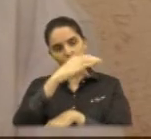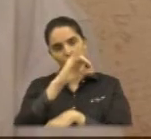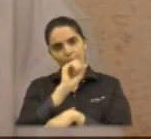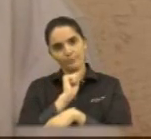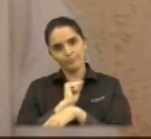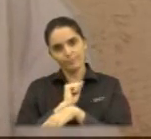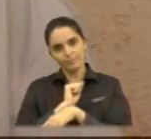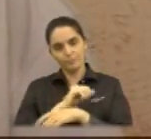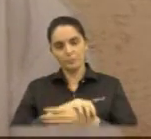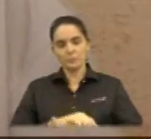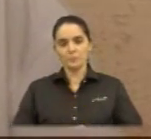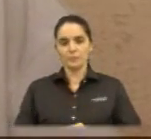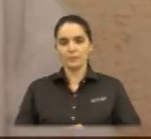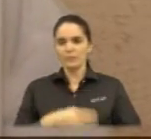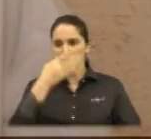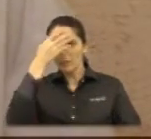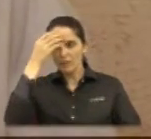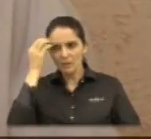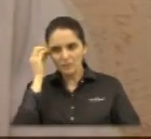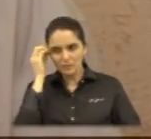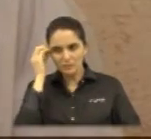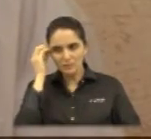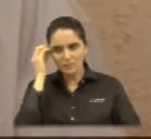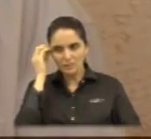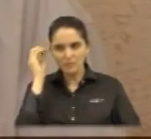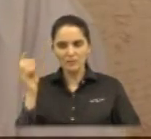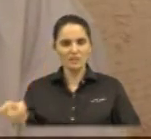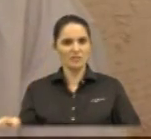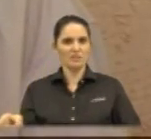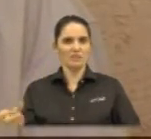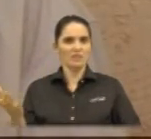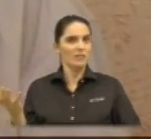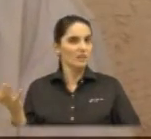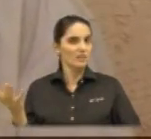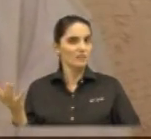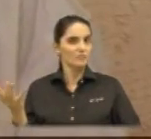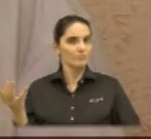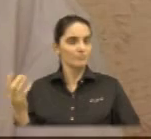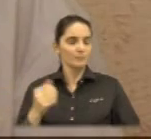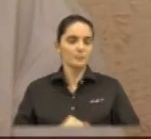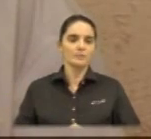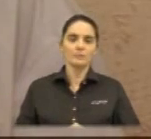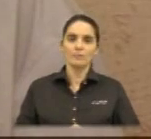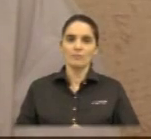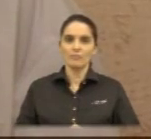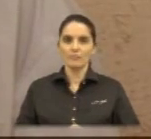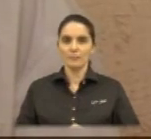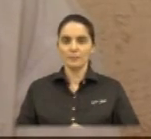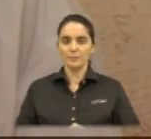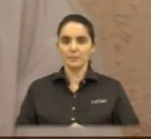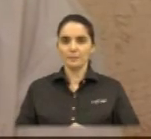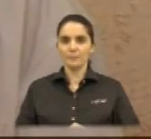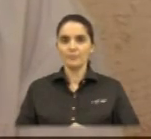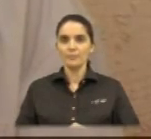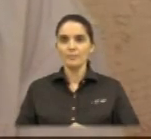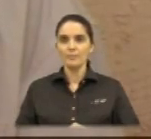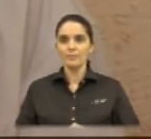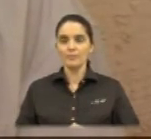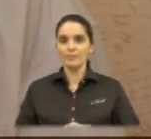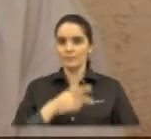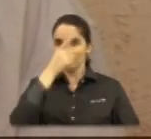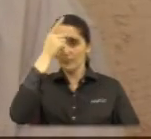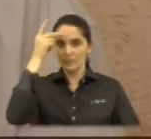gente vai esquecer da Dona Lourdes, né? E ela esteve aqui, ela ia ficar 15 minutos, ficou o